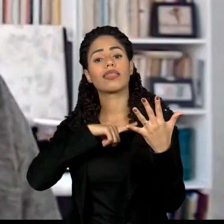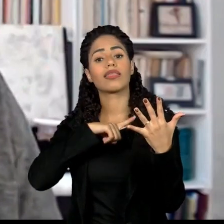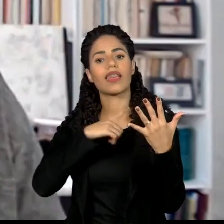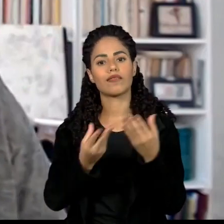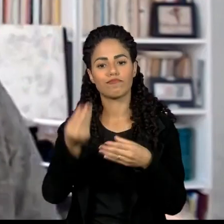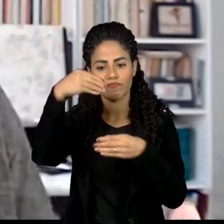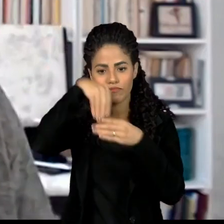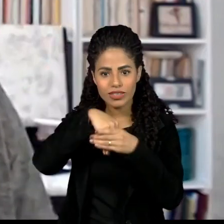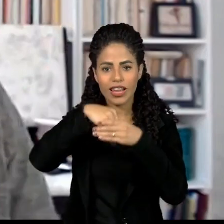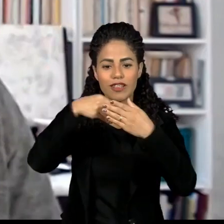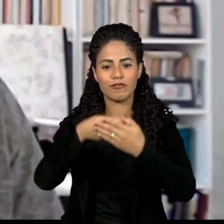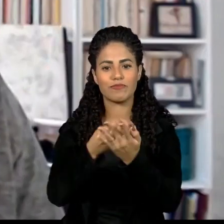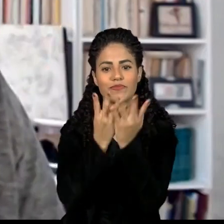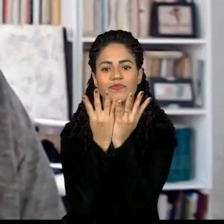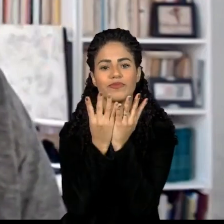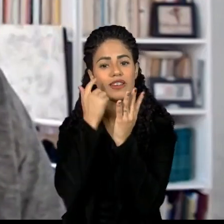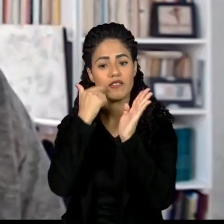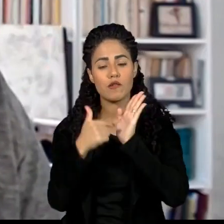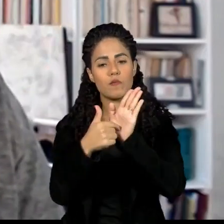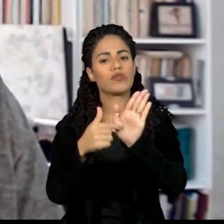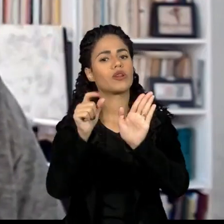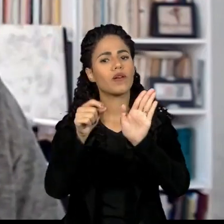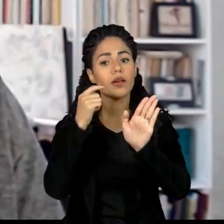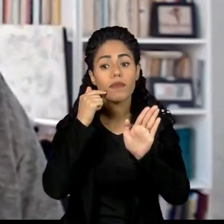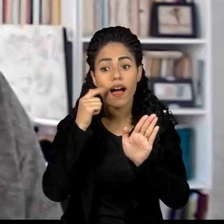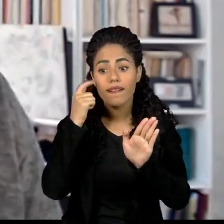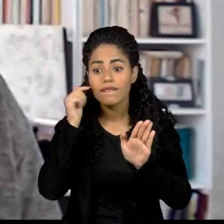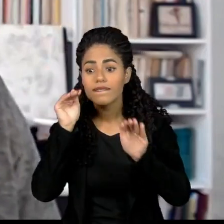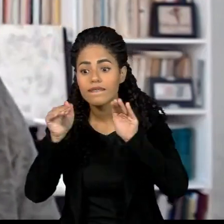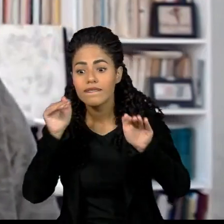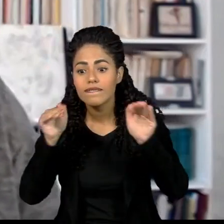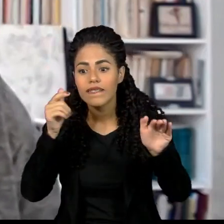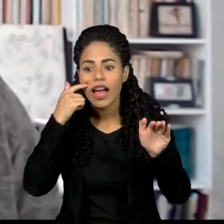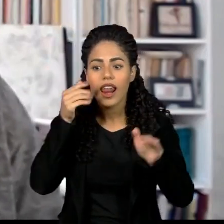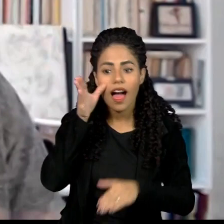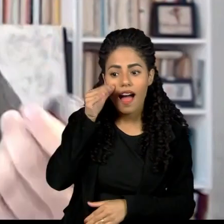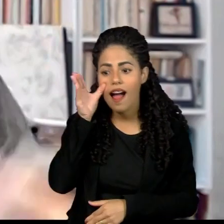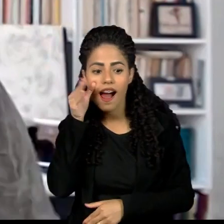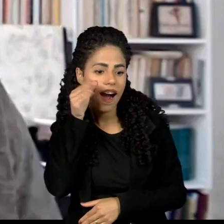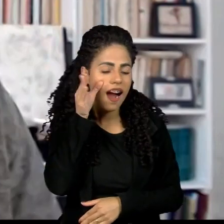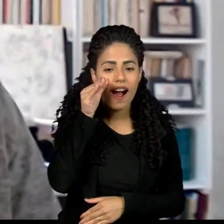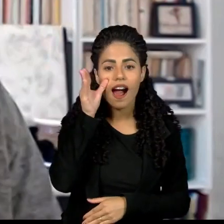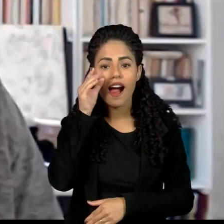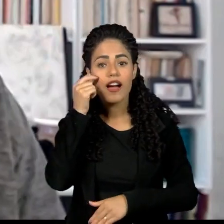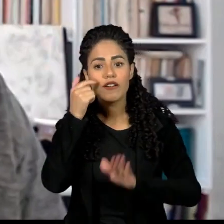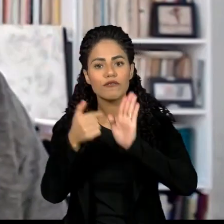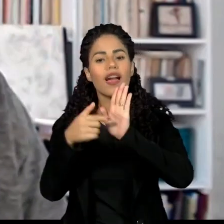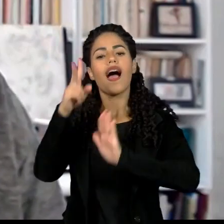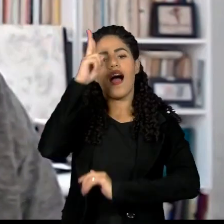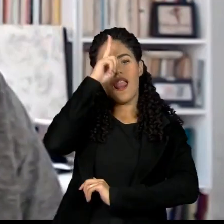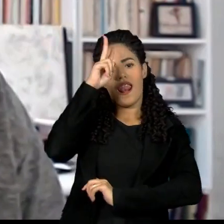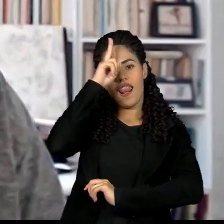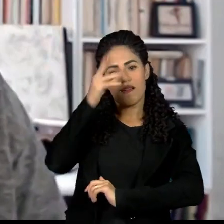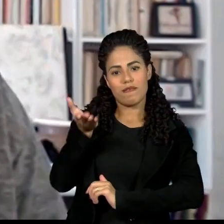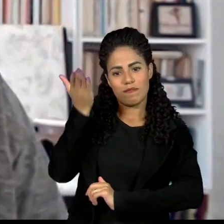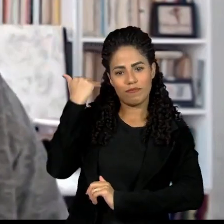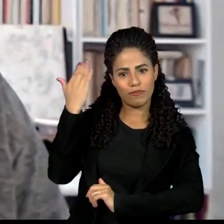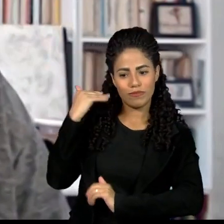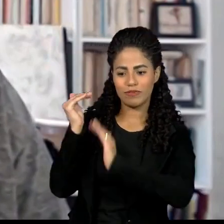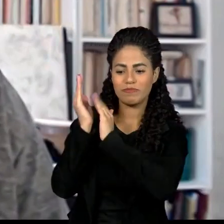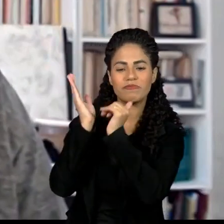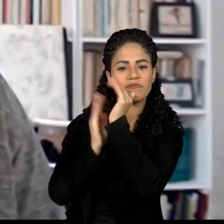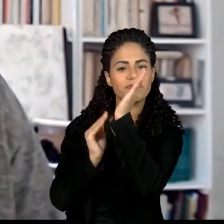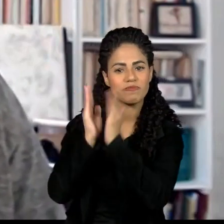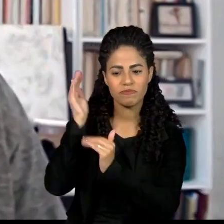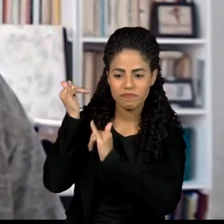são, na verdade, convites para que as crianças elas revisitem a sua própria história, né? Porque a